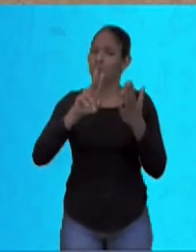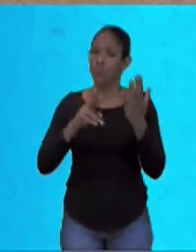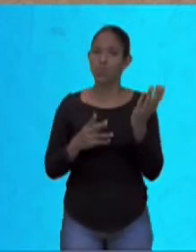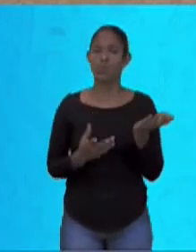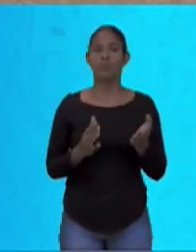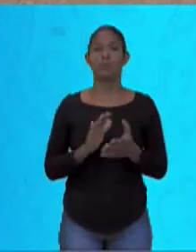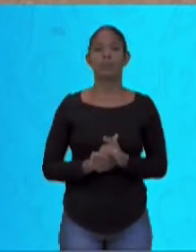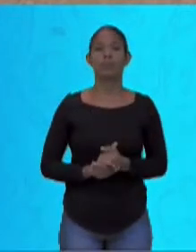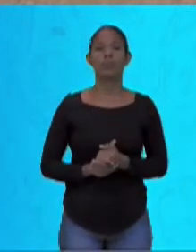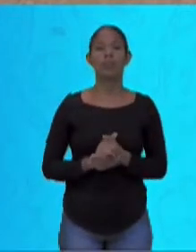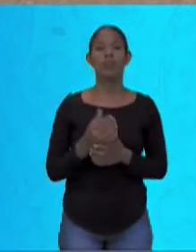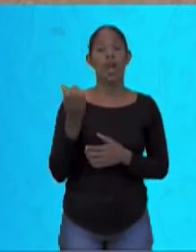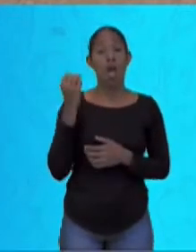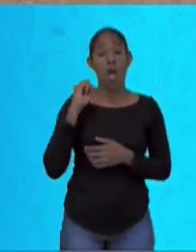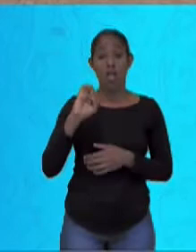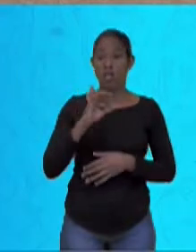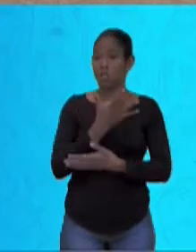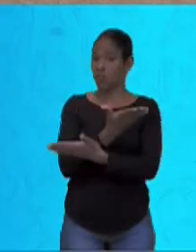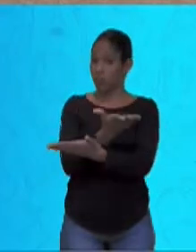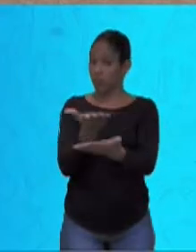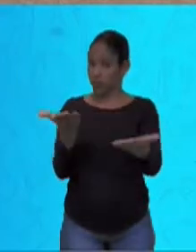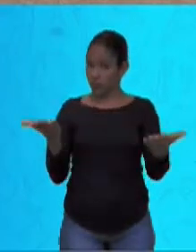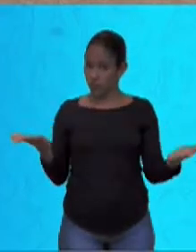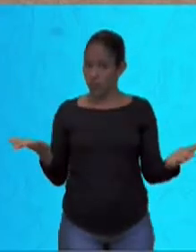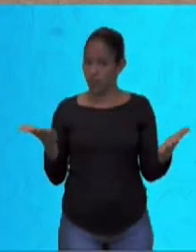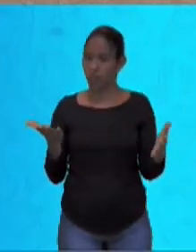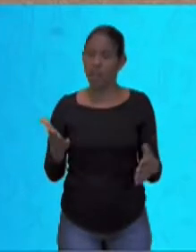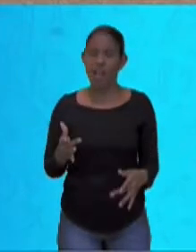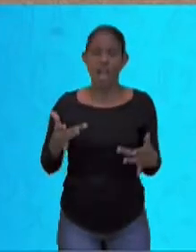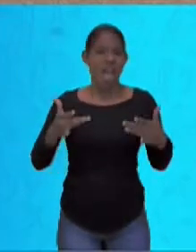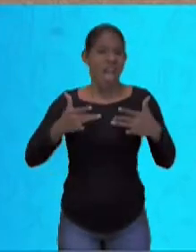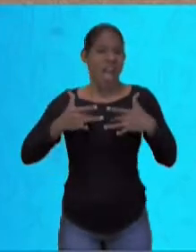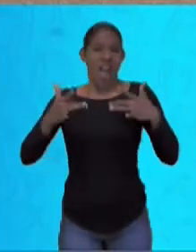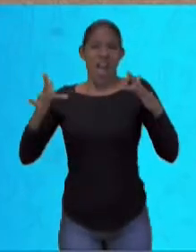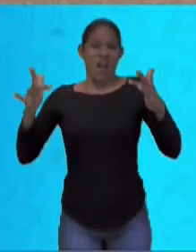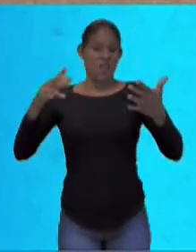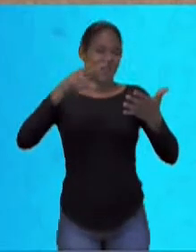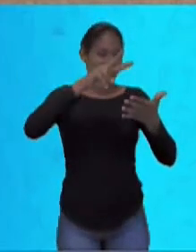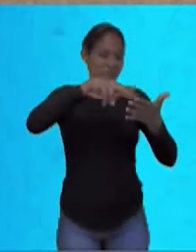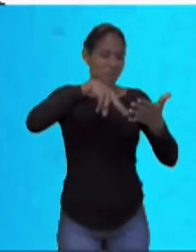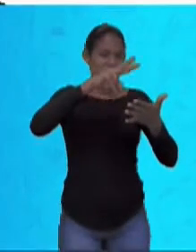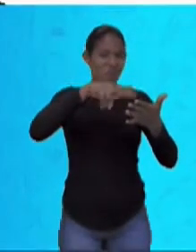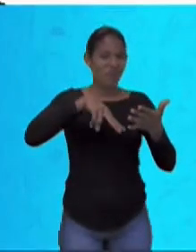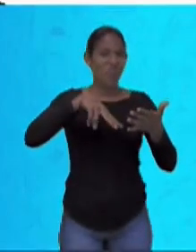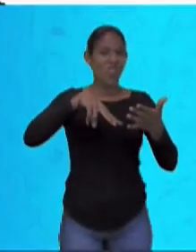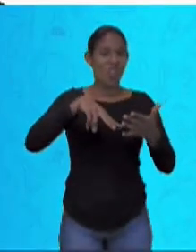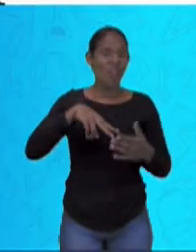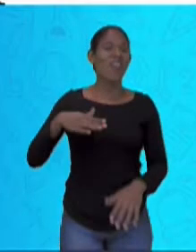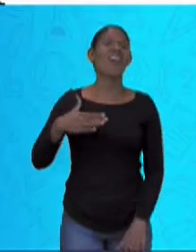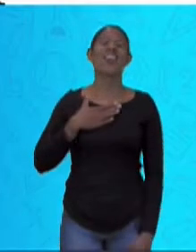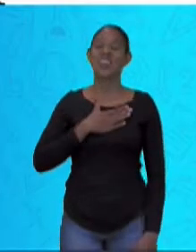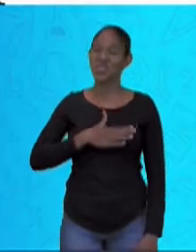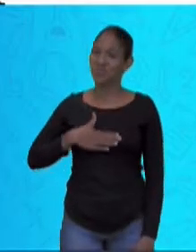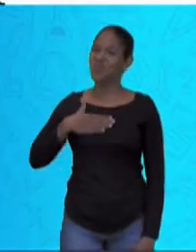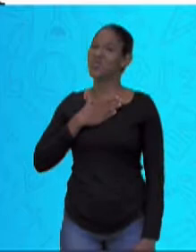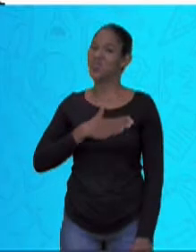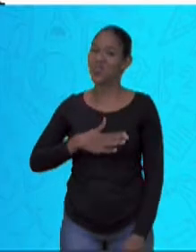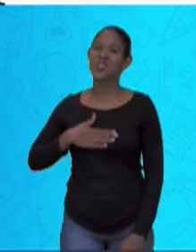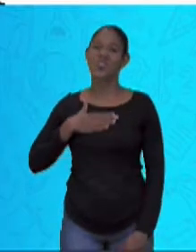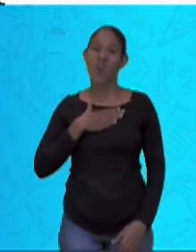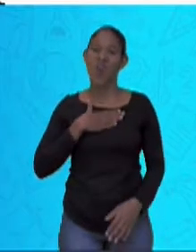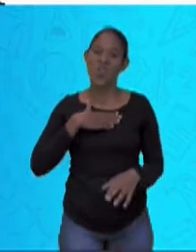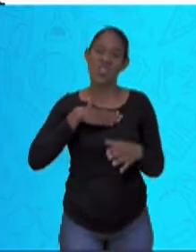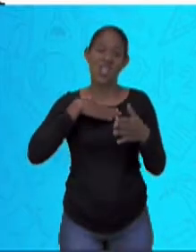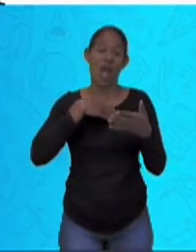Se você é um apaixonado por leitura, certamente vai gostar de conhecer as